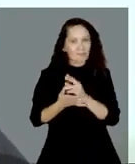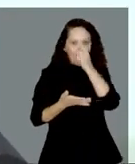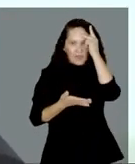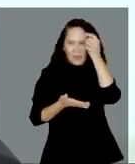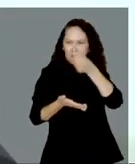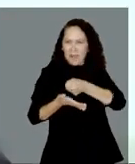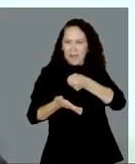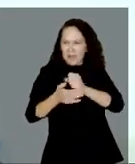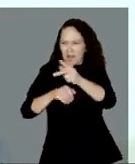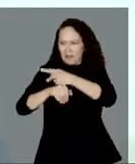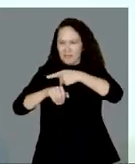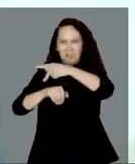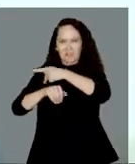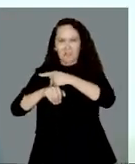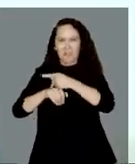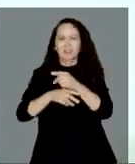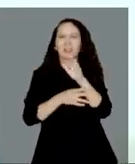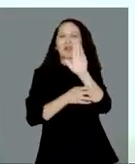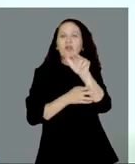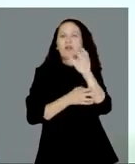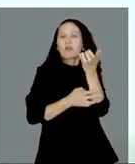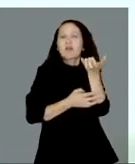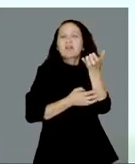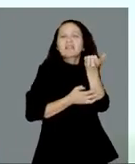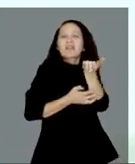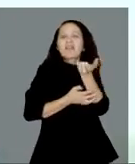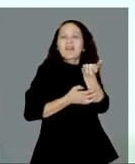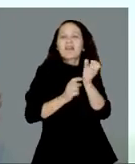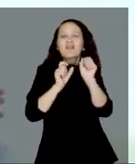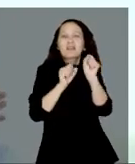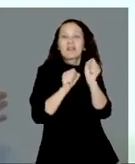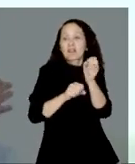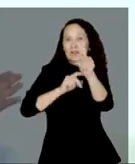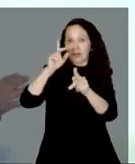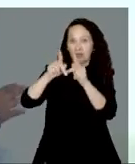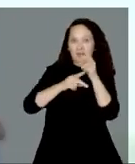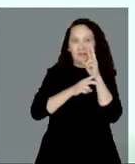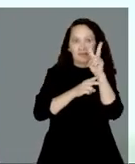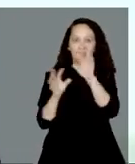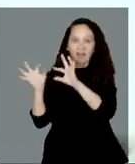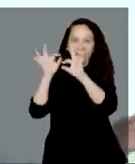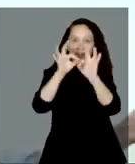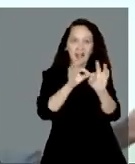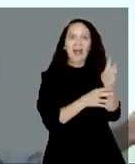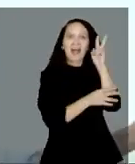eu já estou aos 73 anos, já vi muito, muito